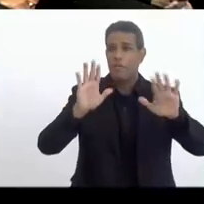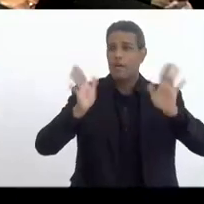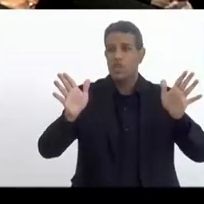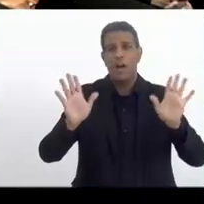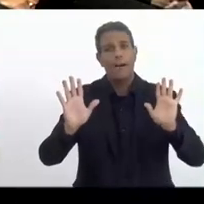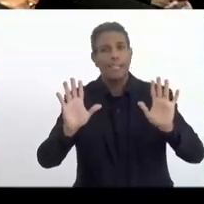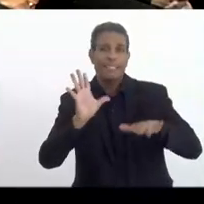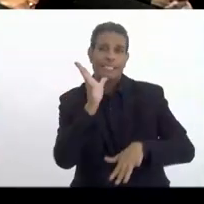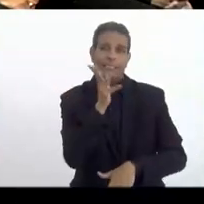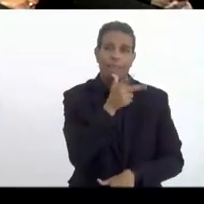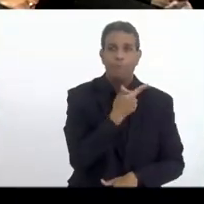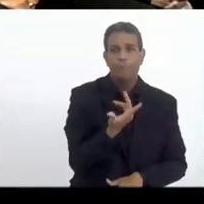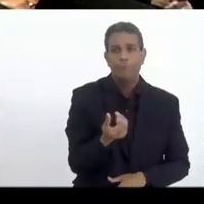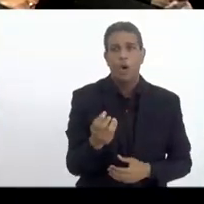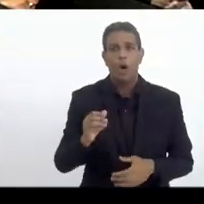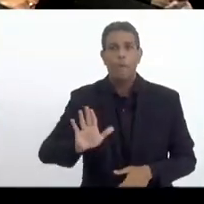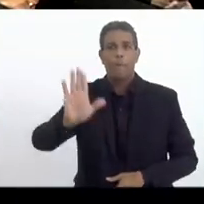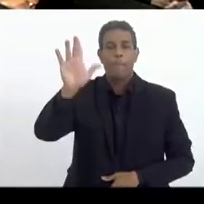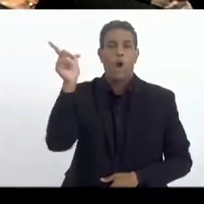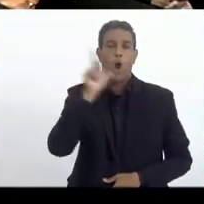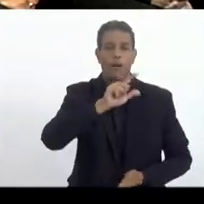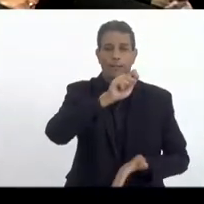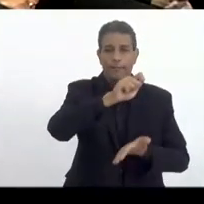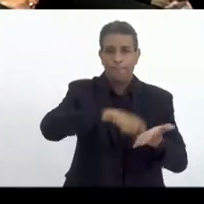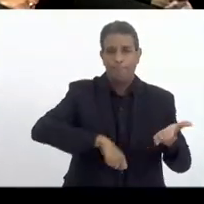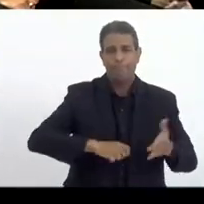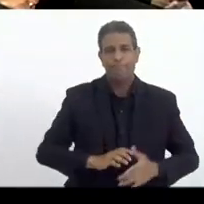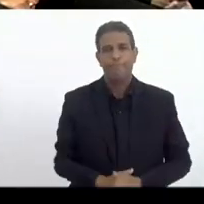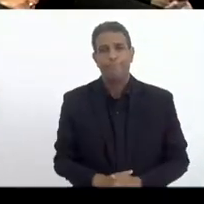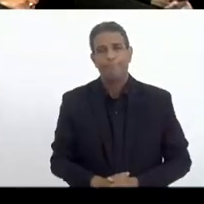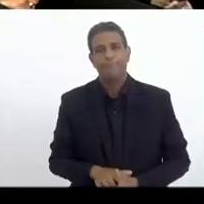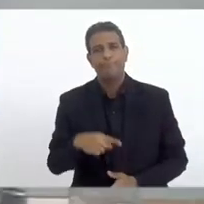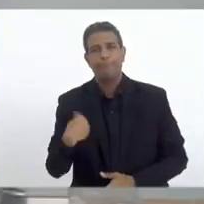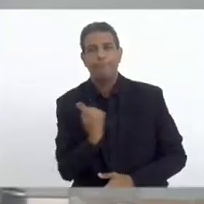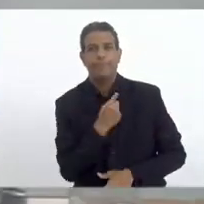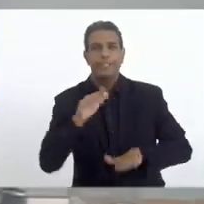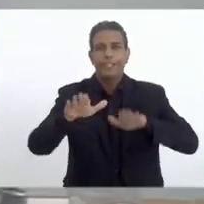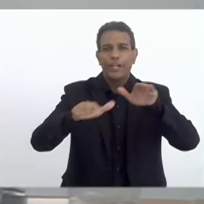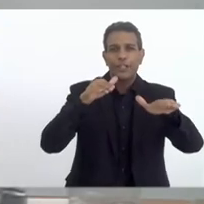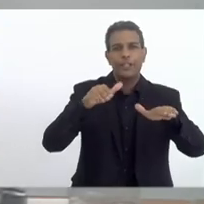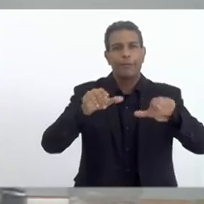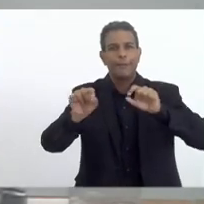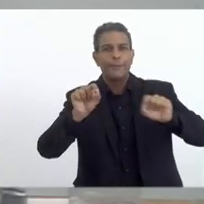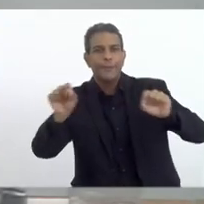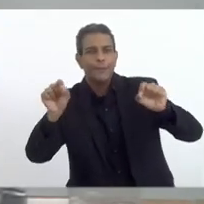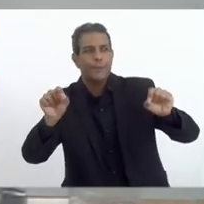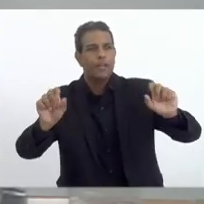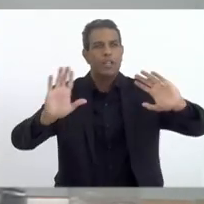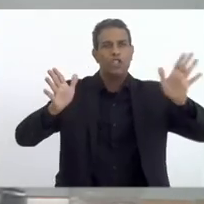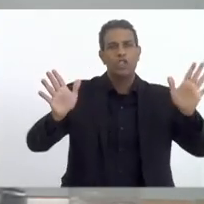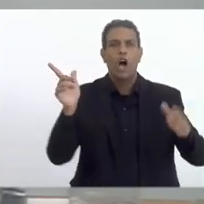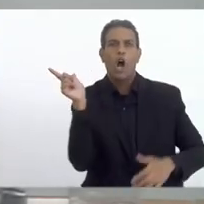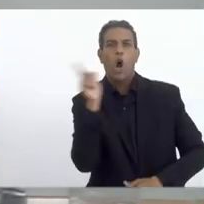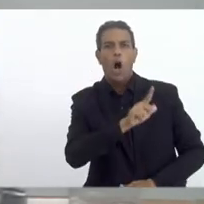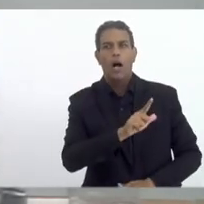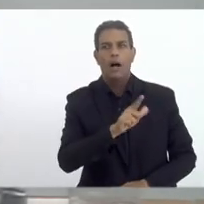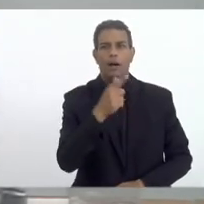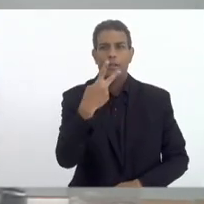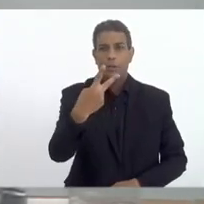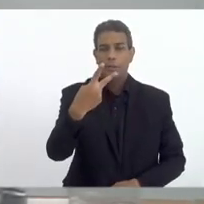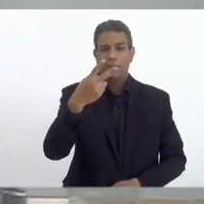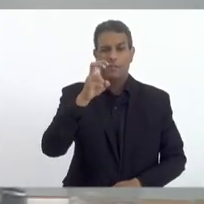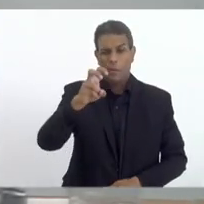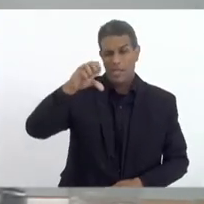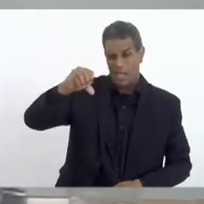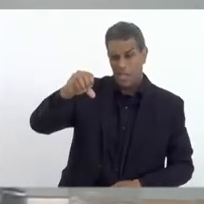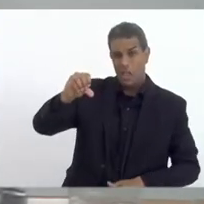mas empossar, pô. Tem que empossar perfeito, a turma. Perfeito, chamar 59. Já chamou, a gente perturbou muito, né, Patrícia? E já está... 59, tem que